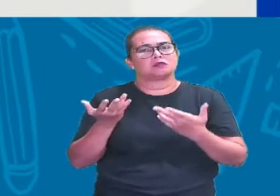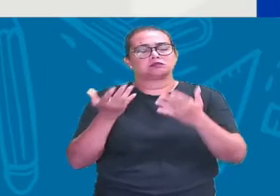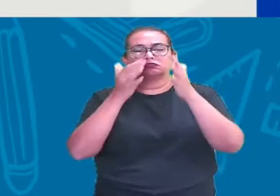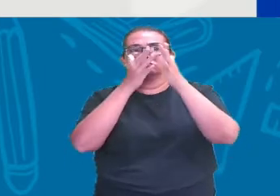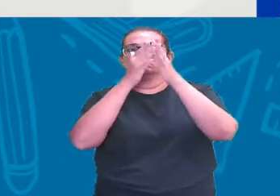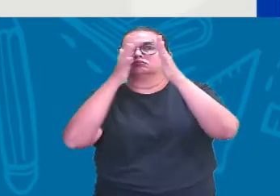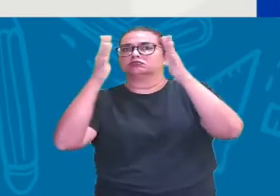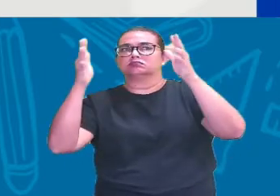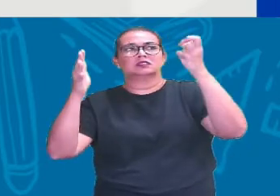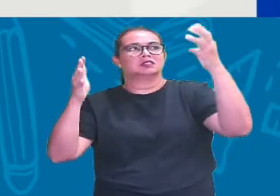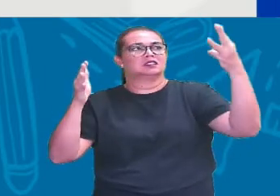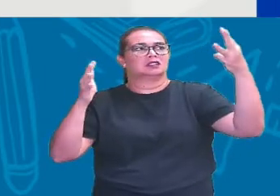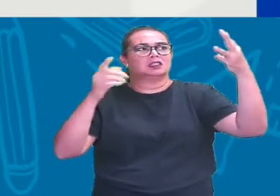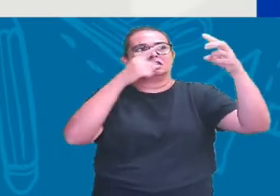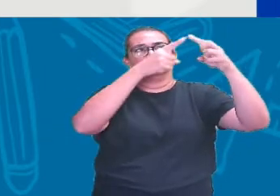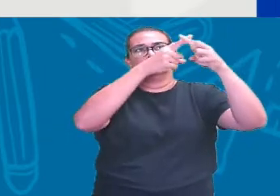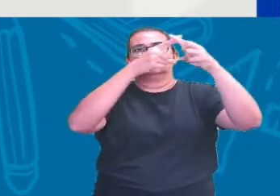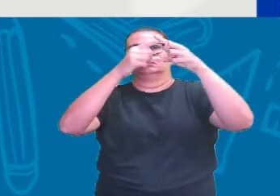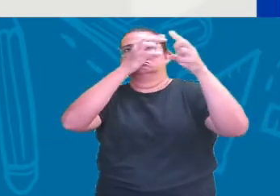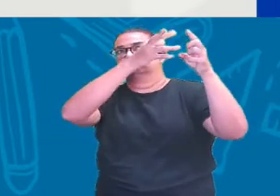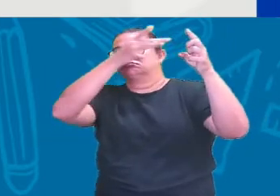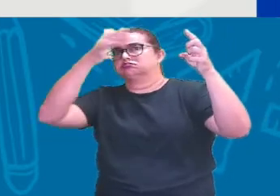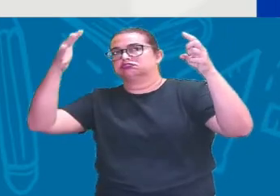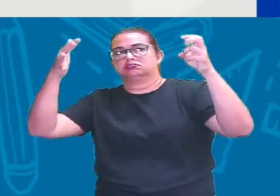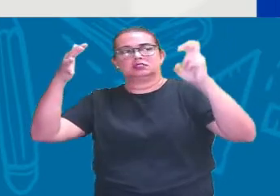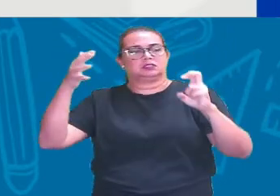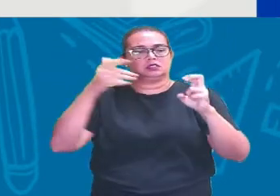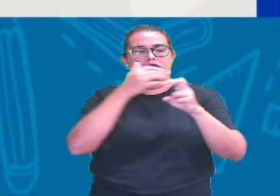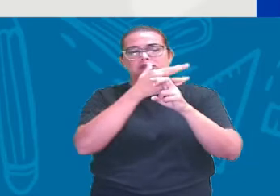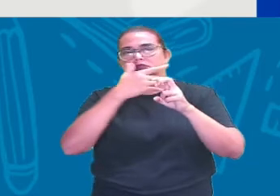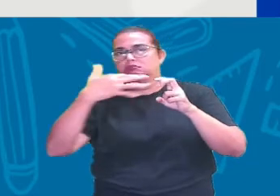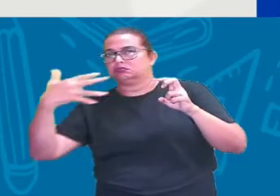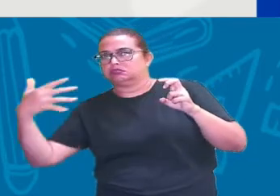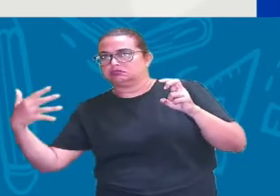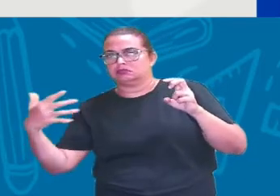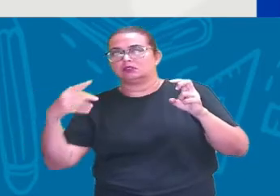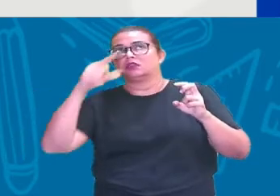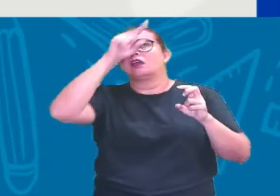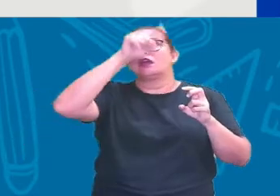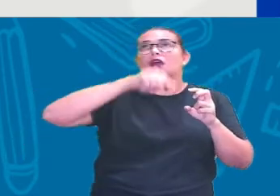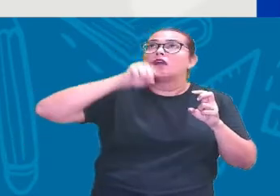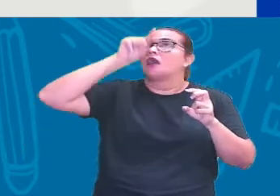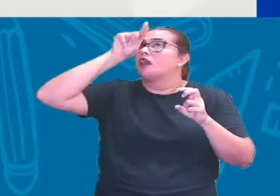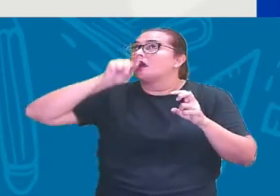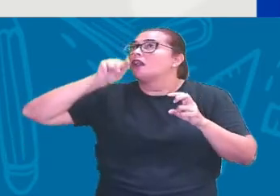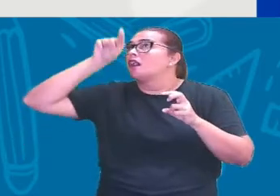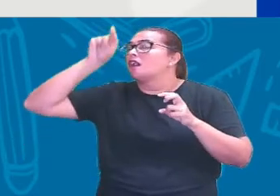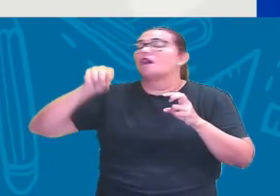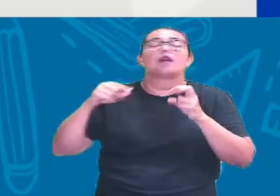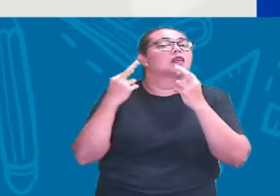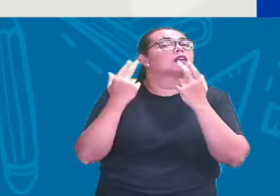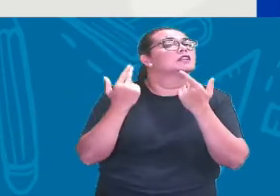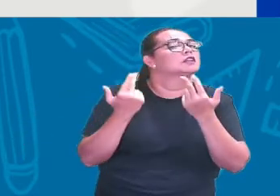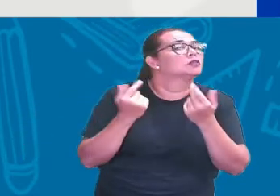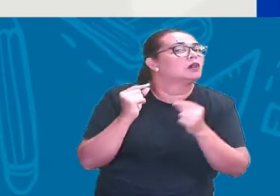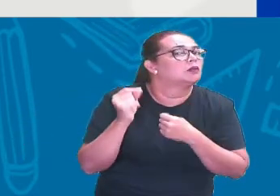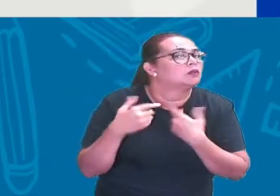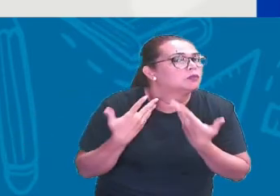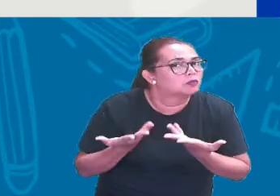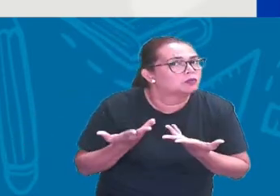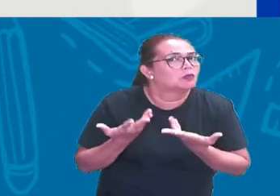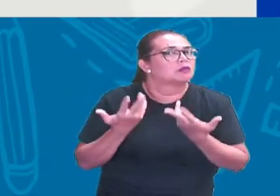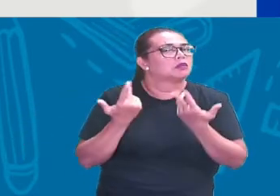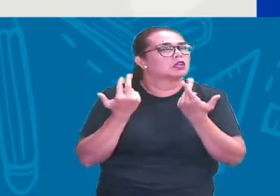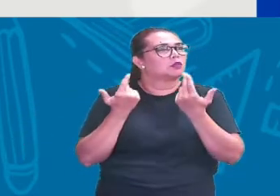nos múltiplos de 5 ao mesmo tempo. Observando direitinho, nós vamos